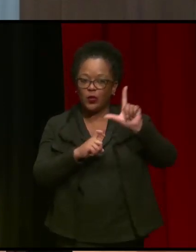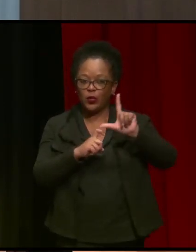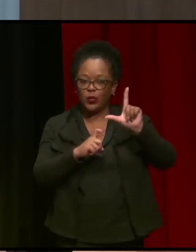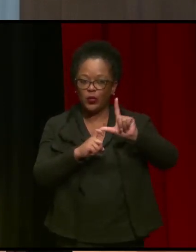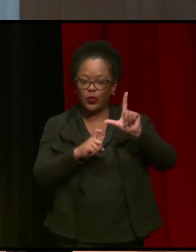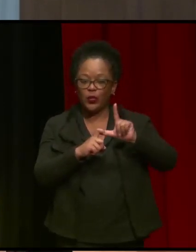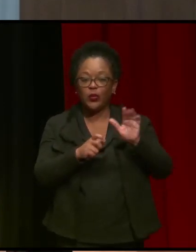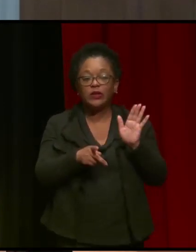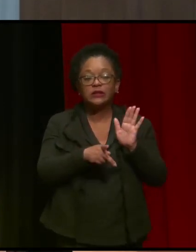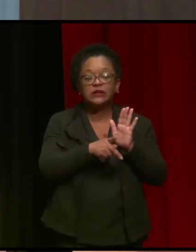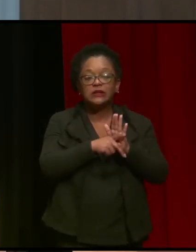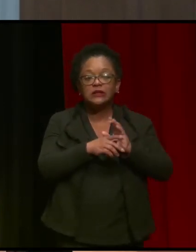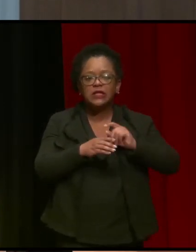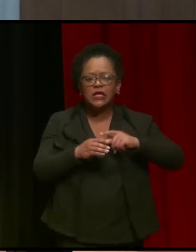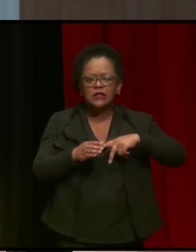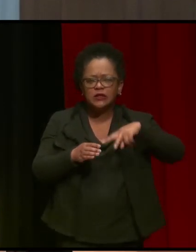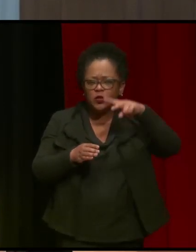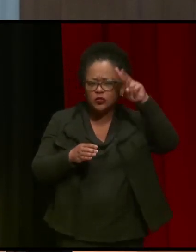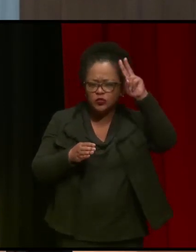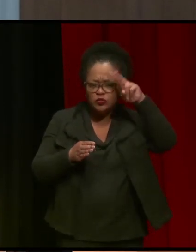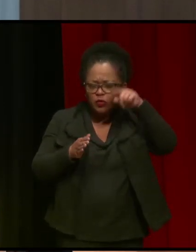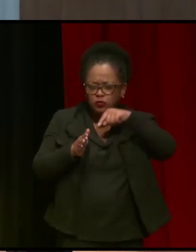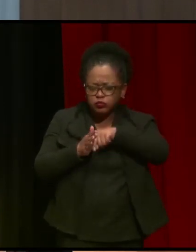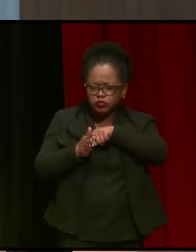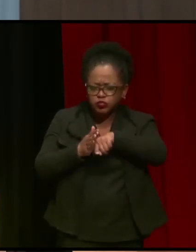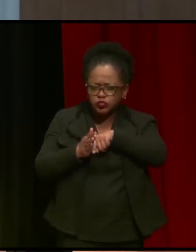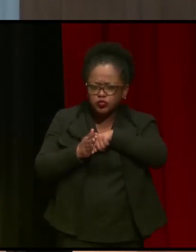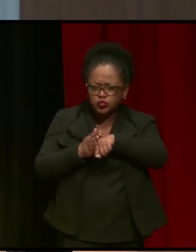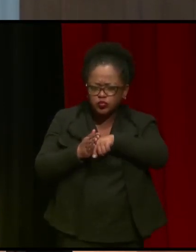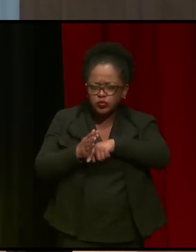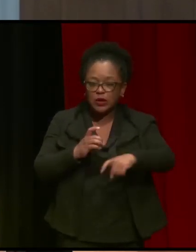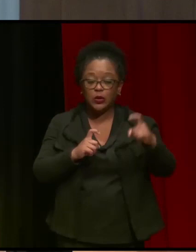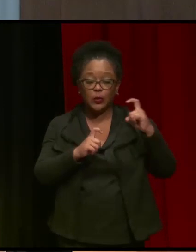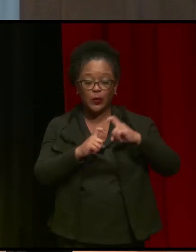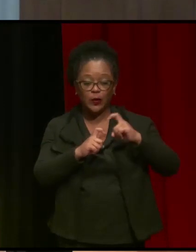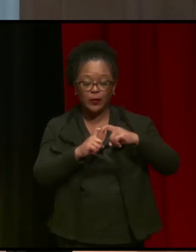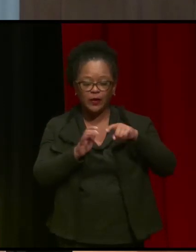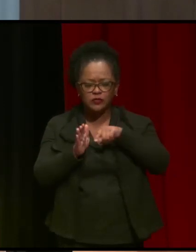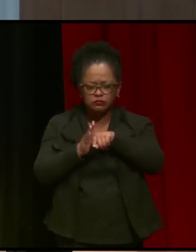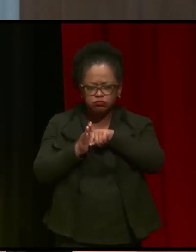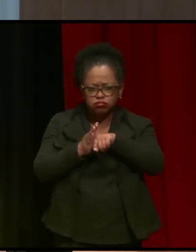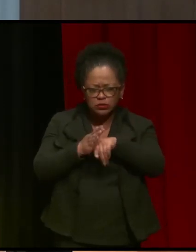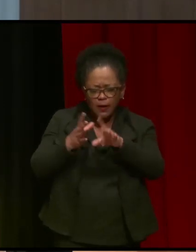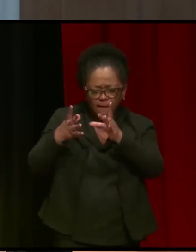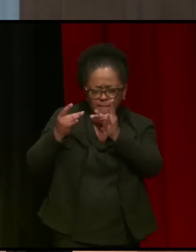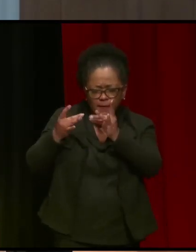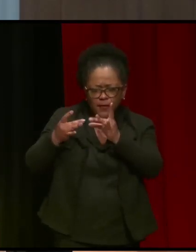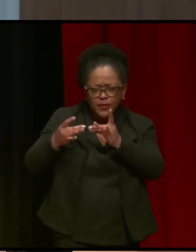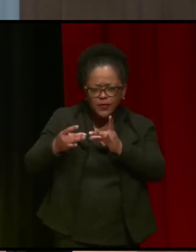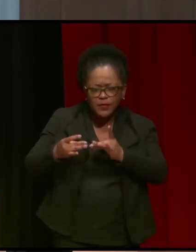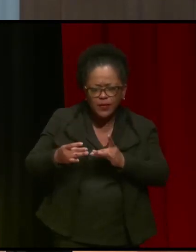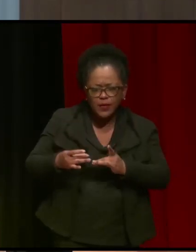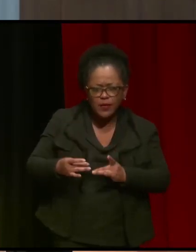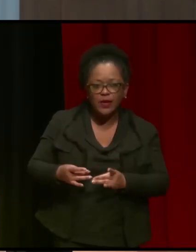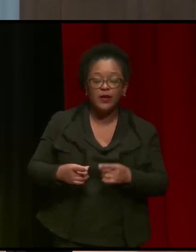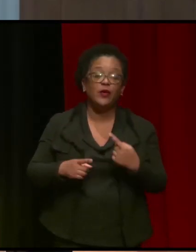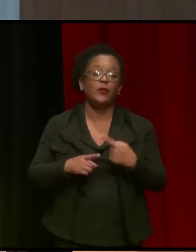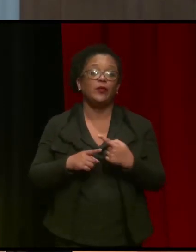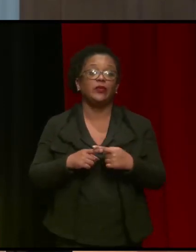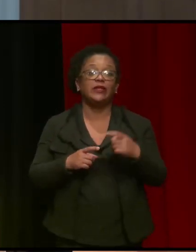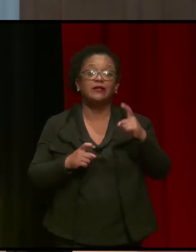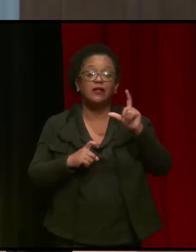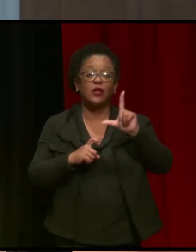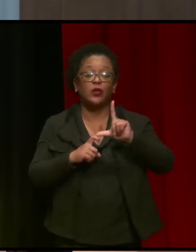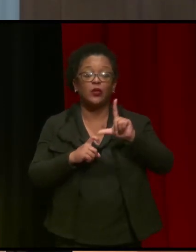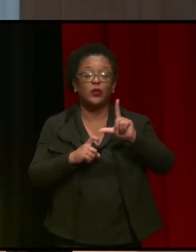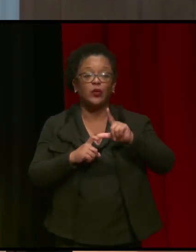era um historiador, ele era um médico. Então você, quando lê o Evangelho de Lucas, você vê vários detalhes médicos, porque ele tinha conhecimento,